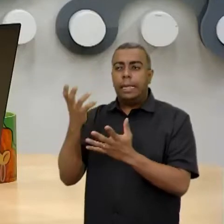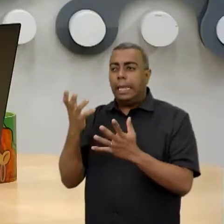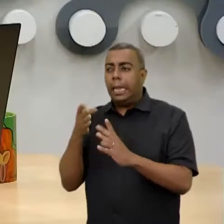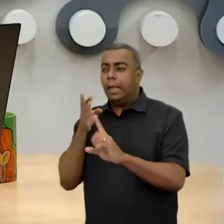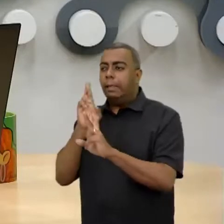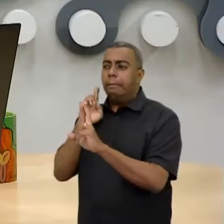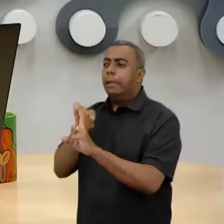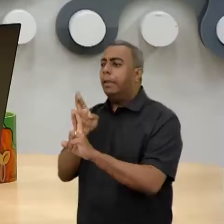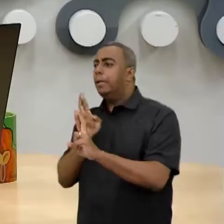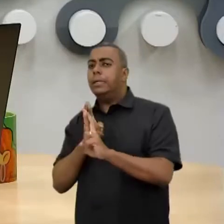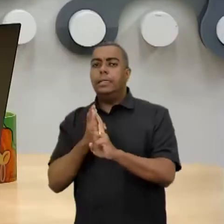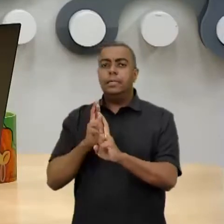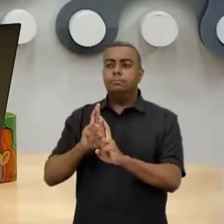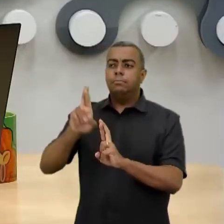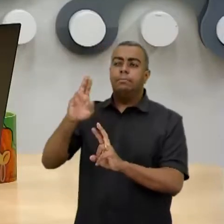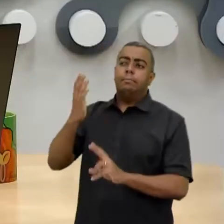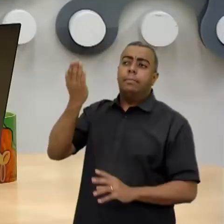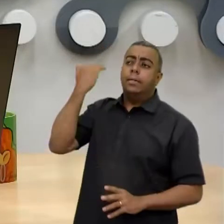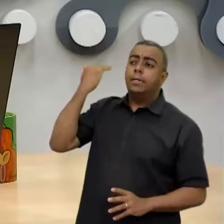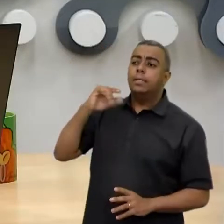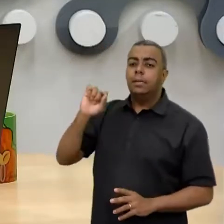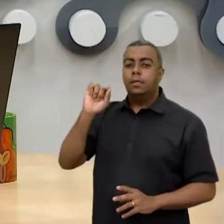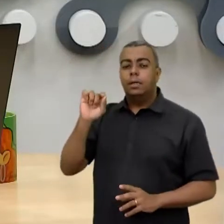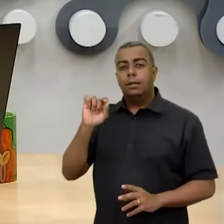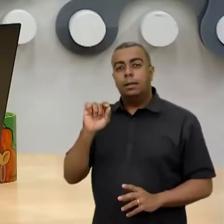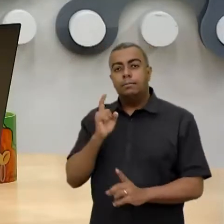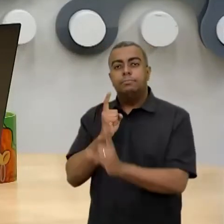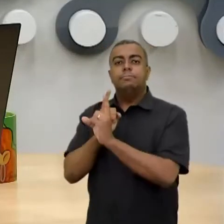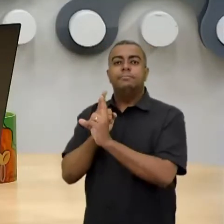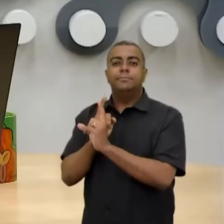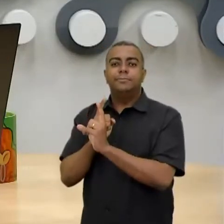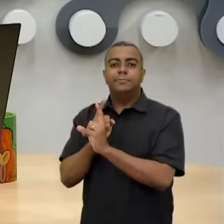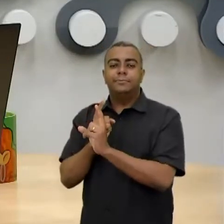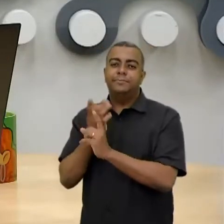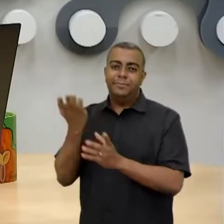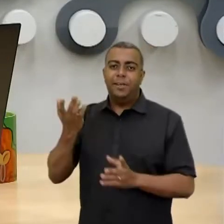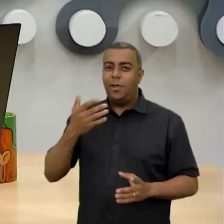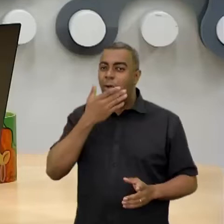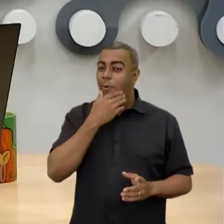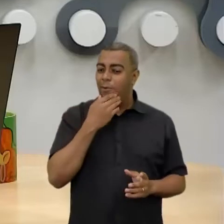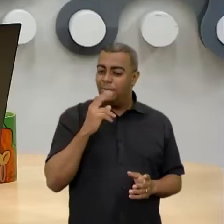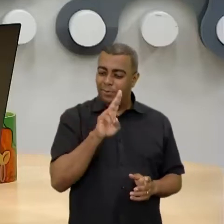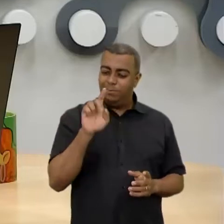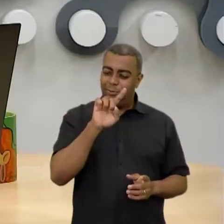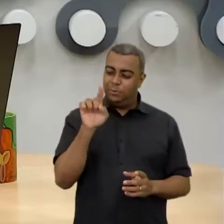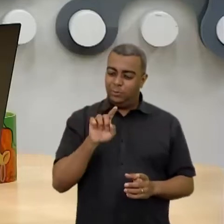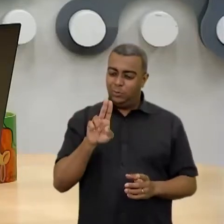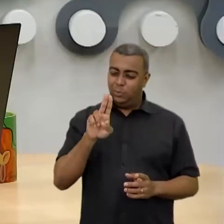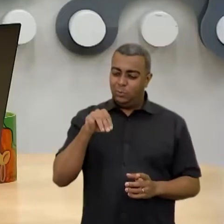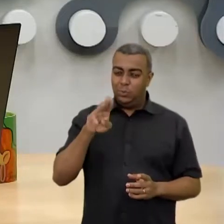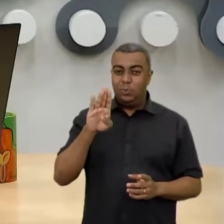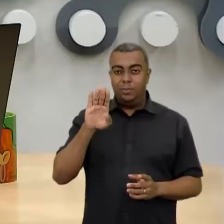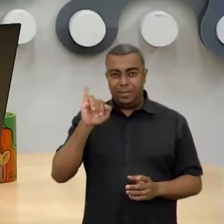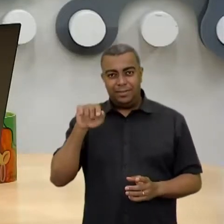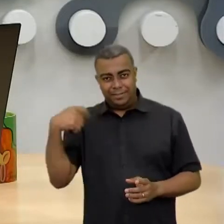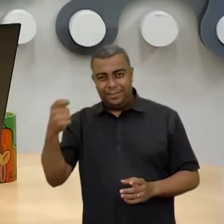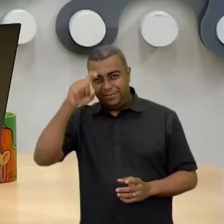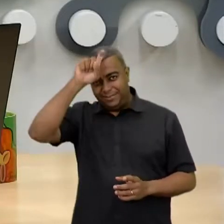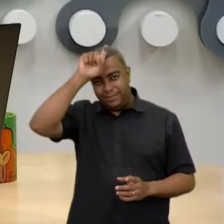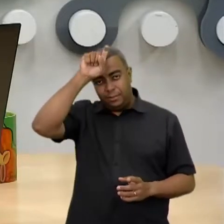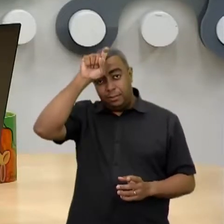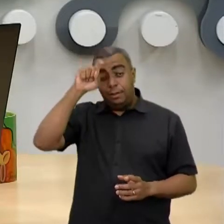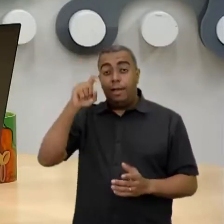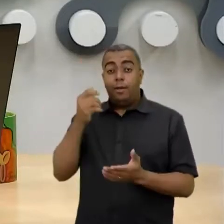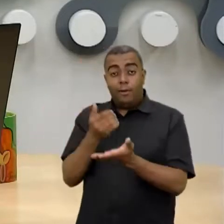nossa referência de luta no passado? Então, eles encontram Zumbi dos Palmares, eles renascem a história, né? Eles trazem